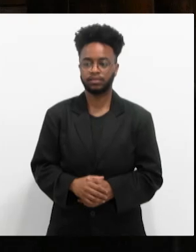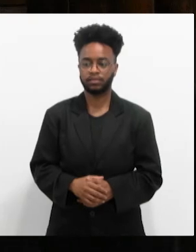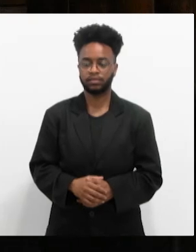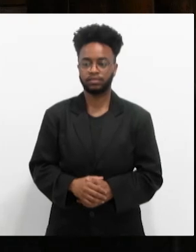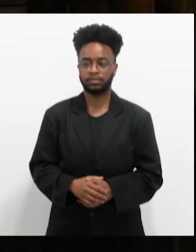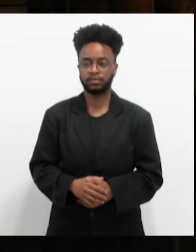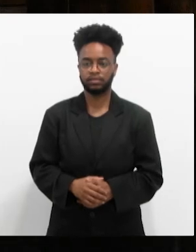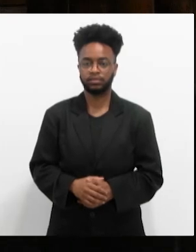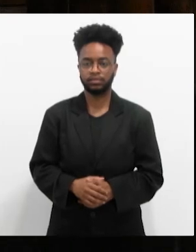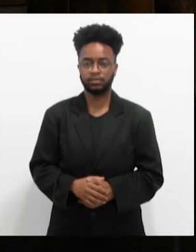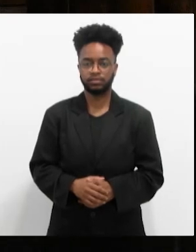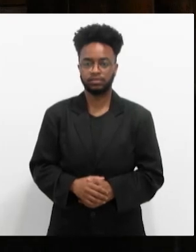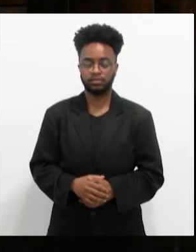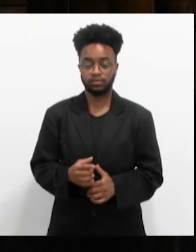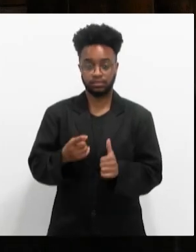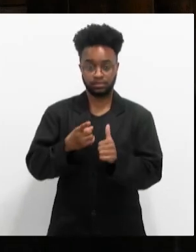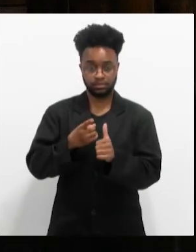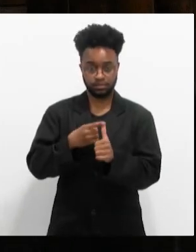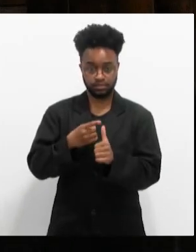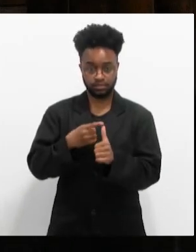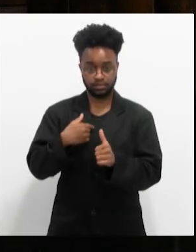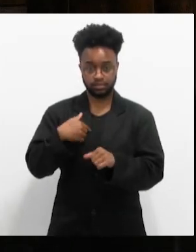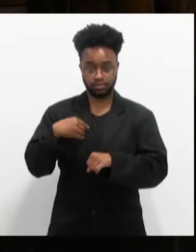Em primeiro, destaquei